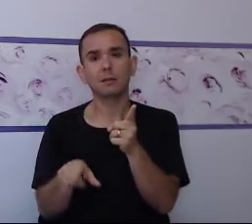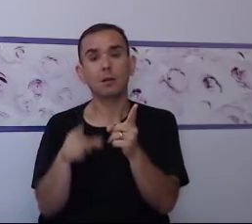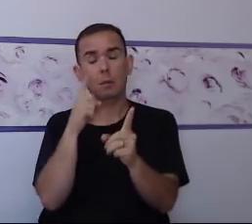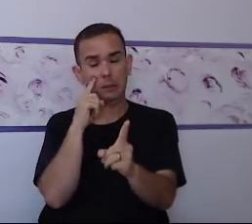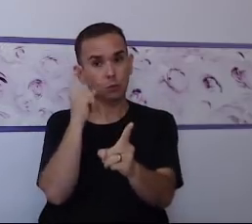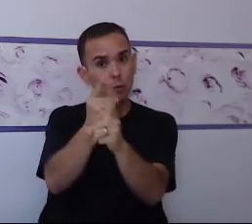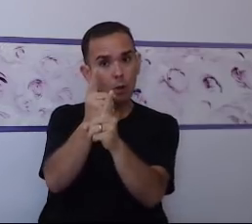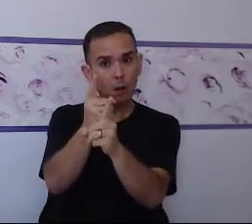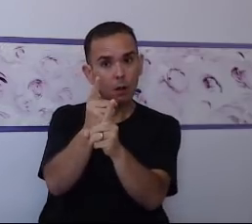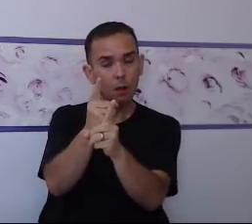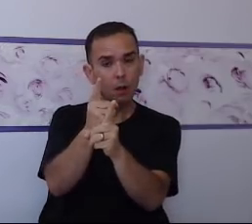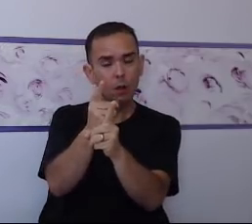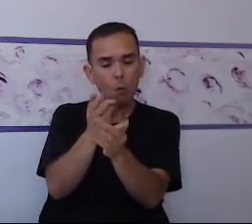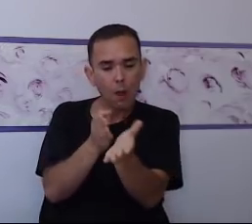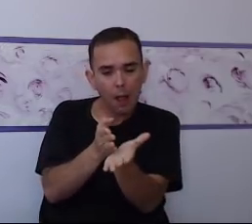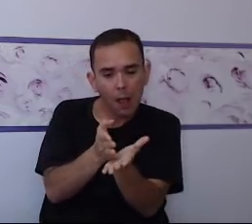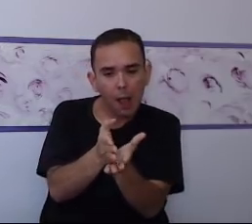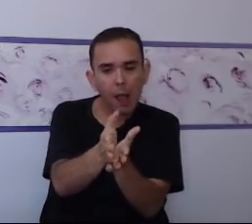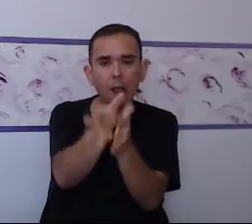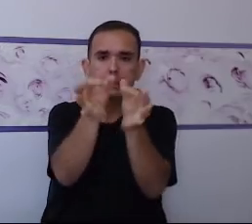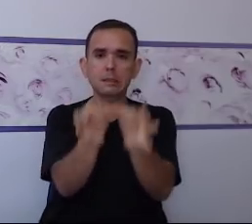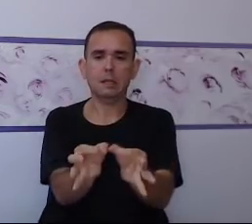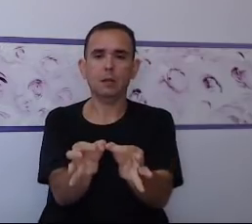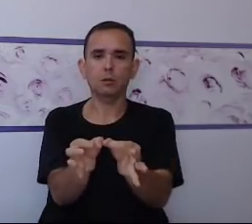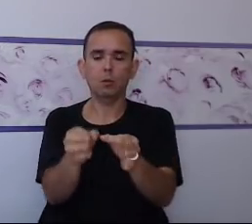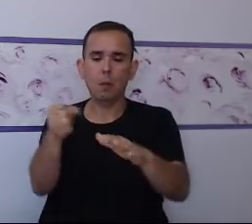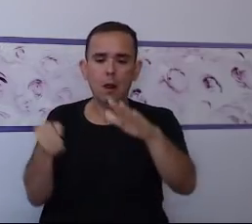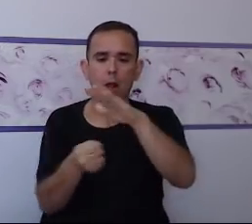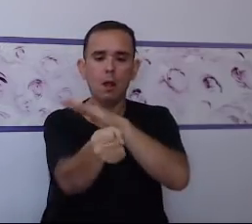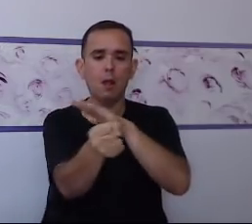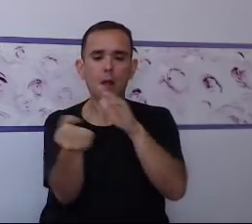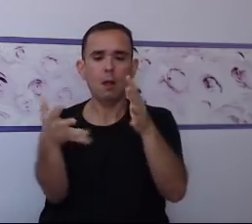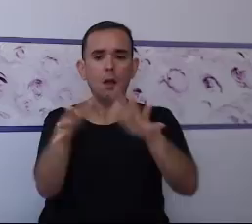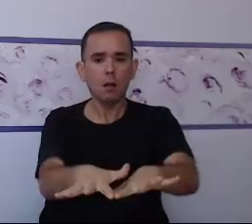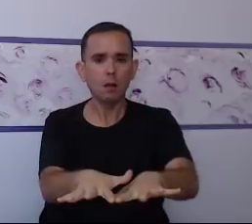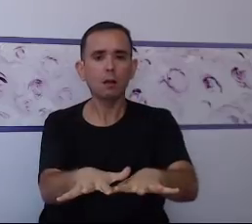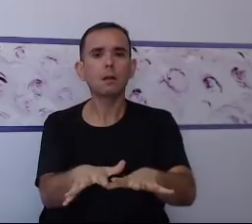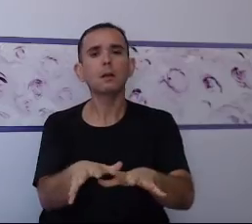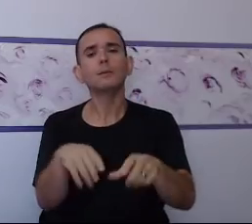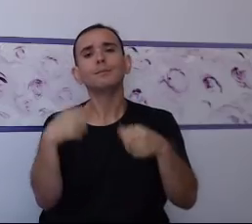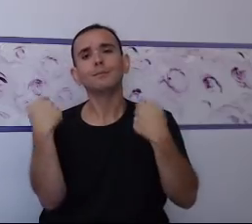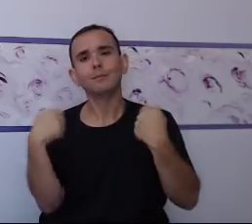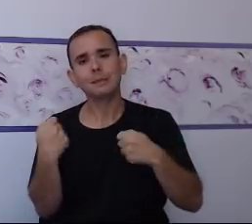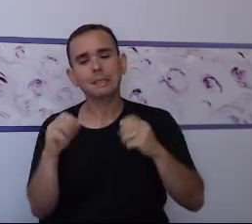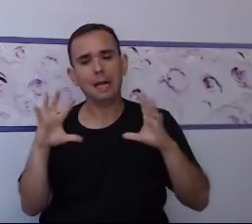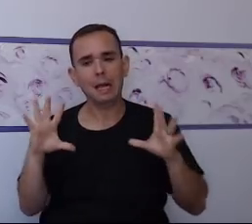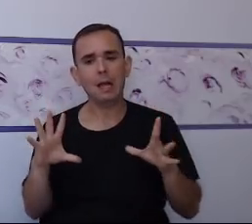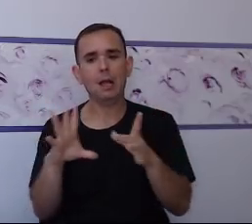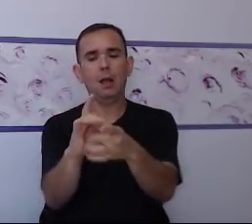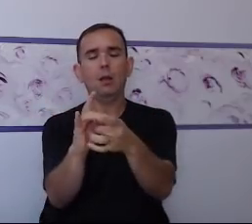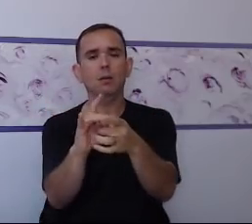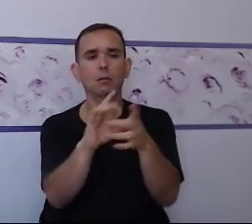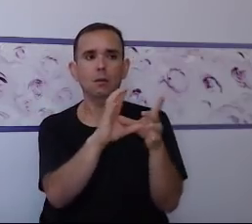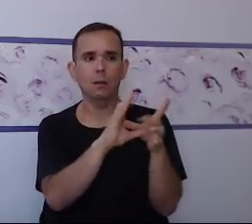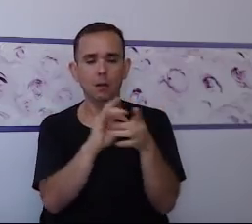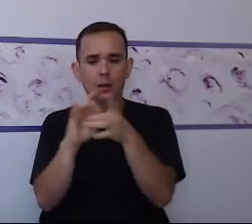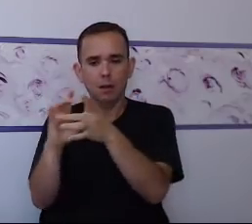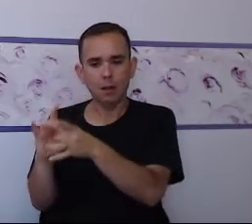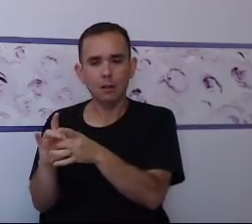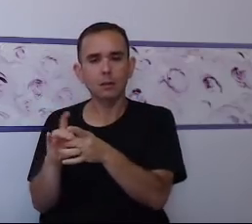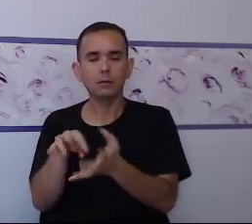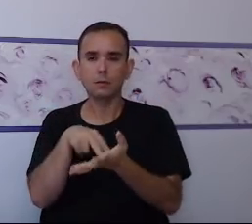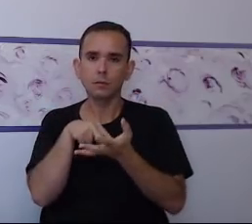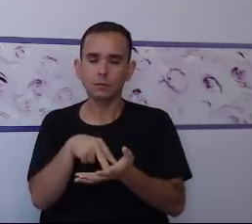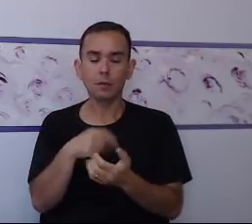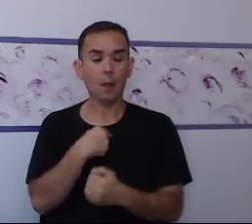encontrar o caminho certo para implantar essa tecnologia, temos que estar todos muito